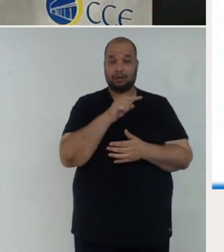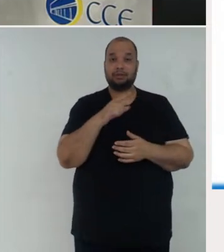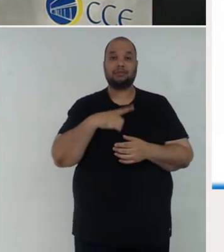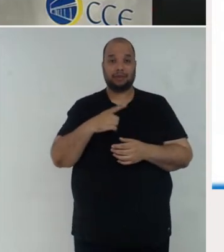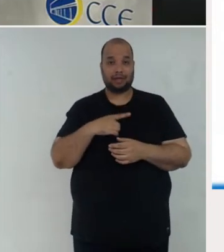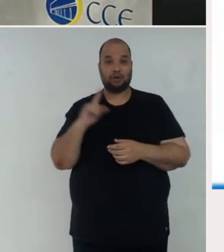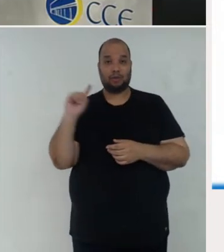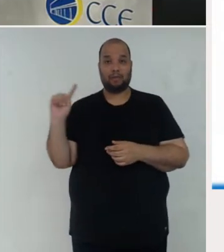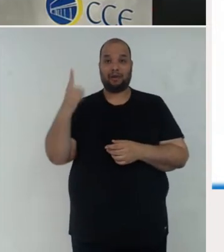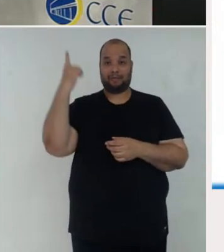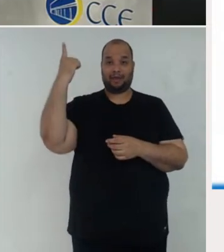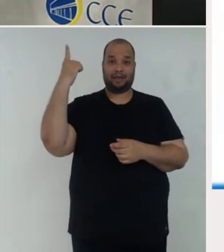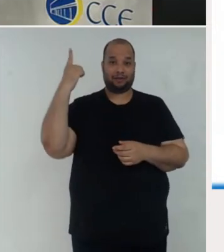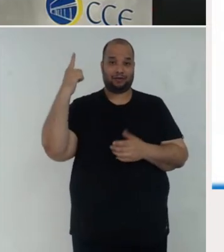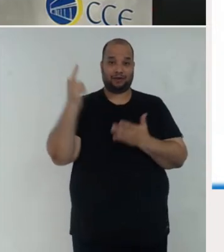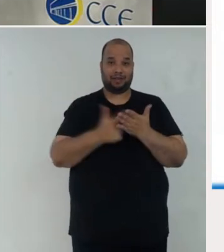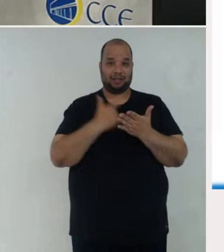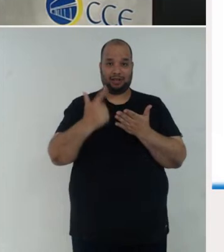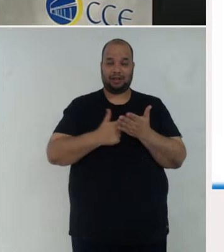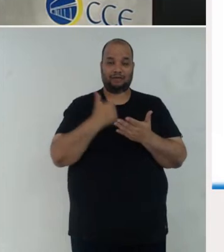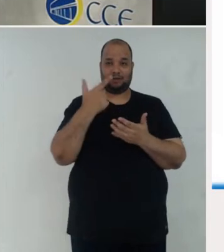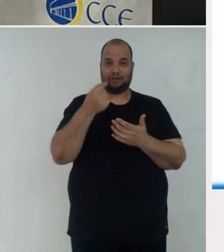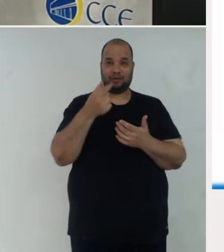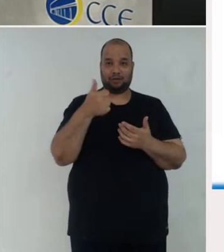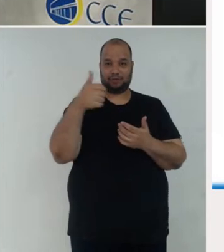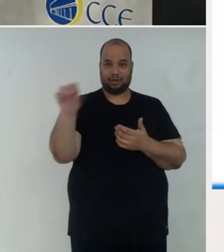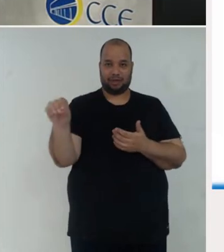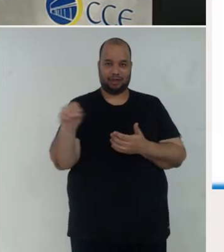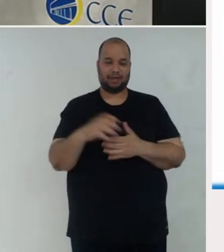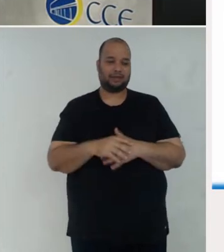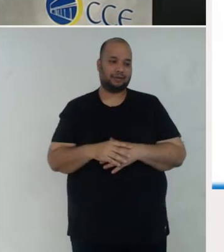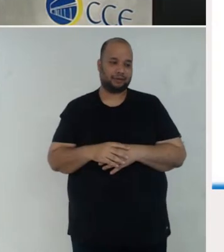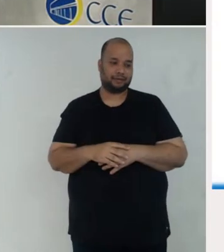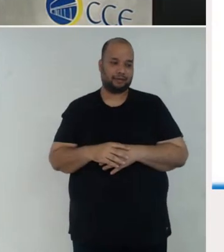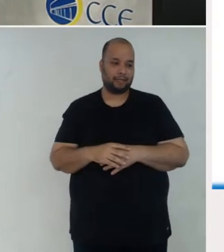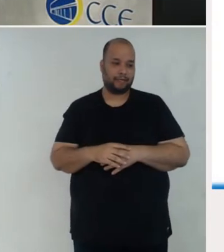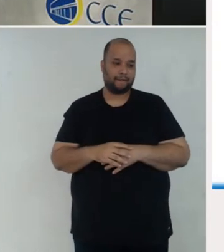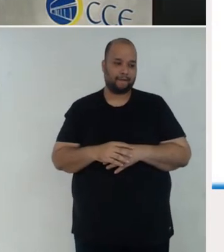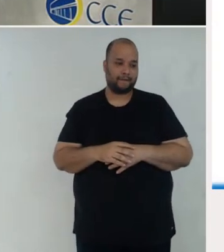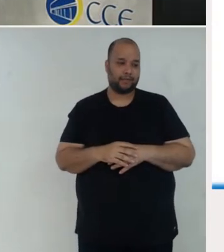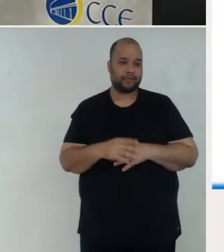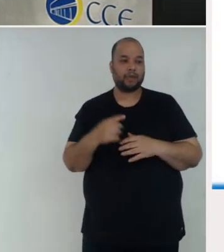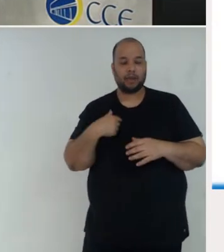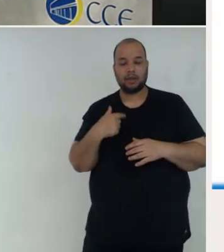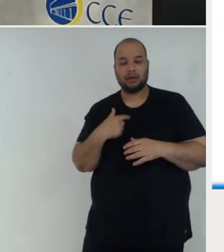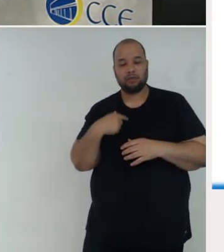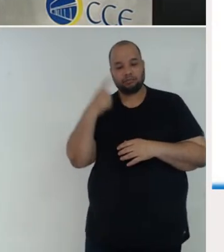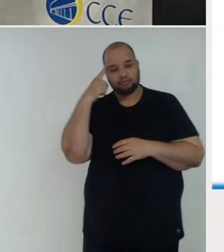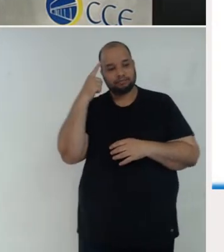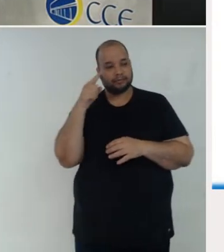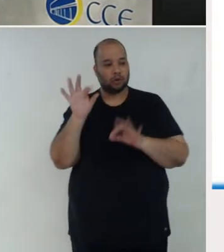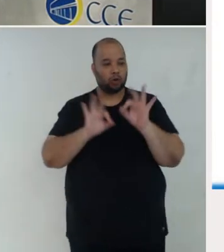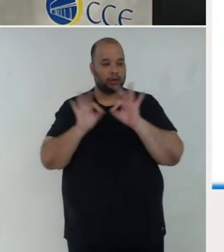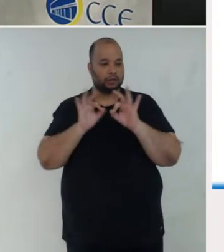lá naquele primeiro volume de 2010 da Cadernos de Tradução. Para eu já ir caminhando mais para o encerramento,